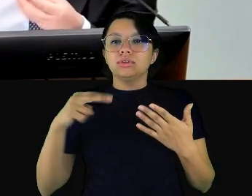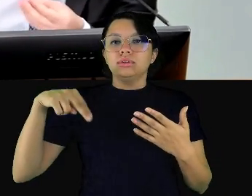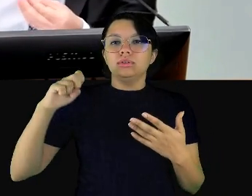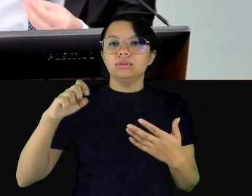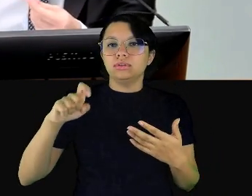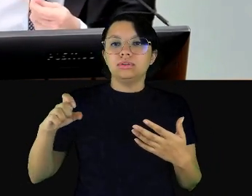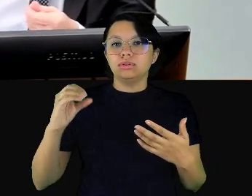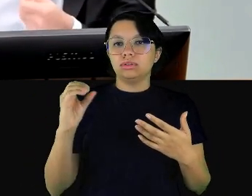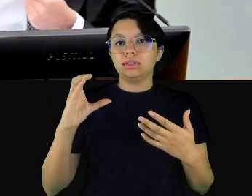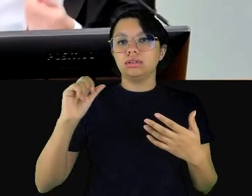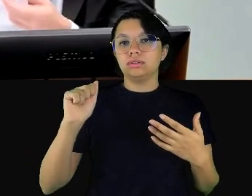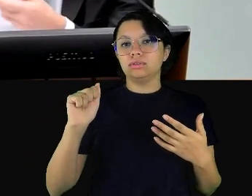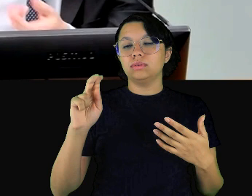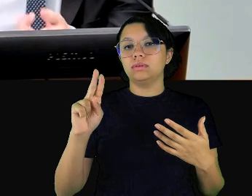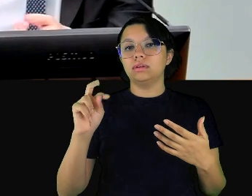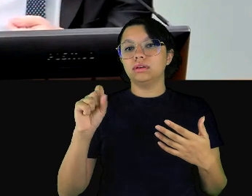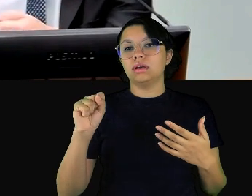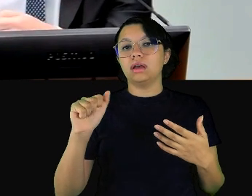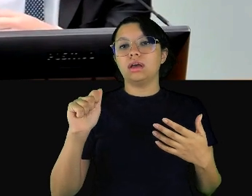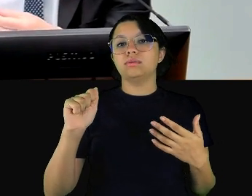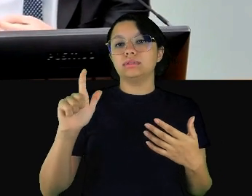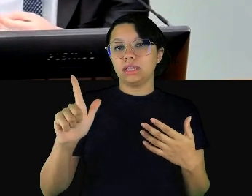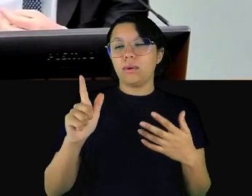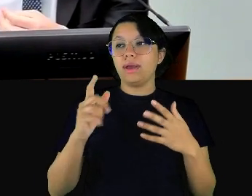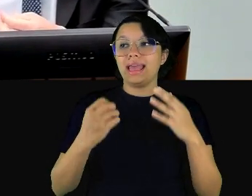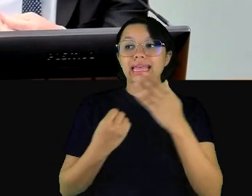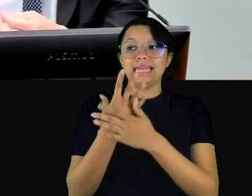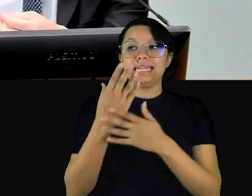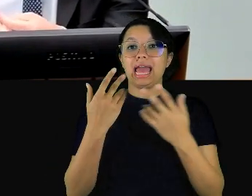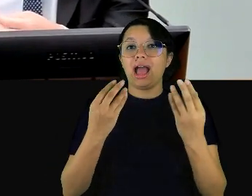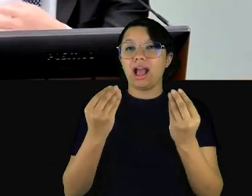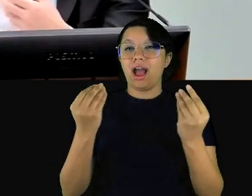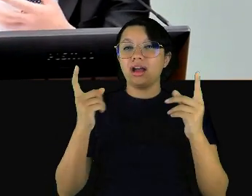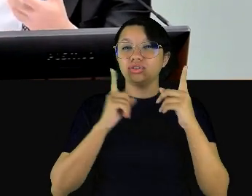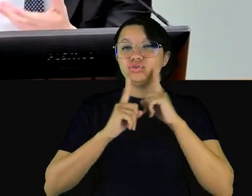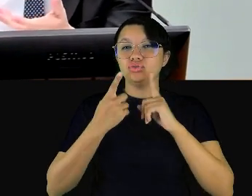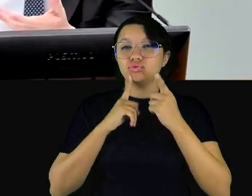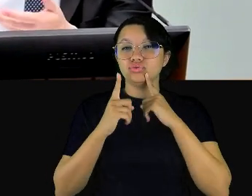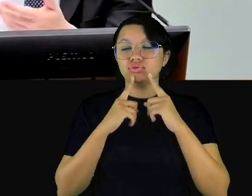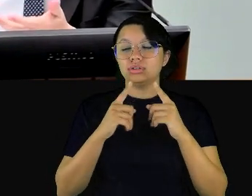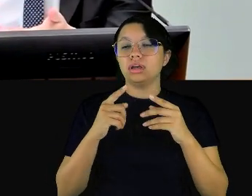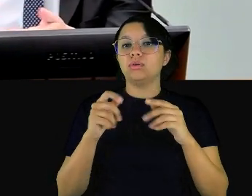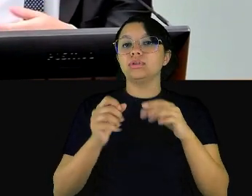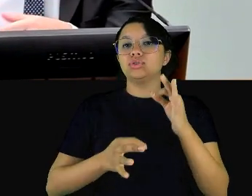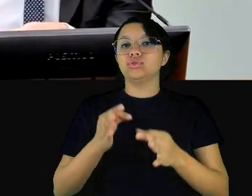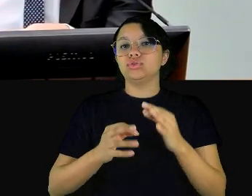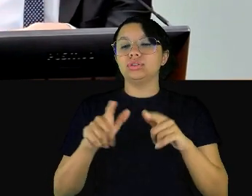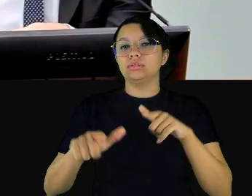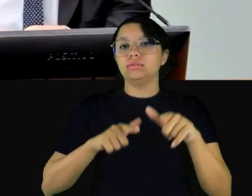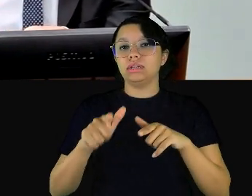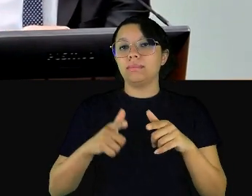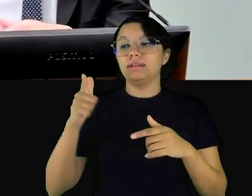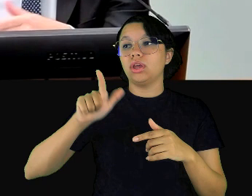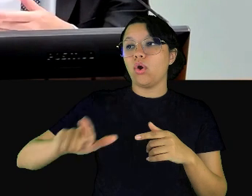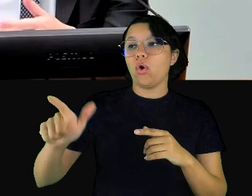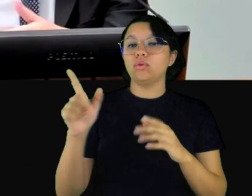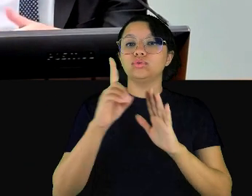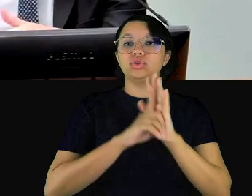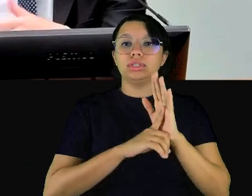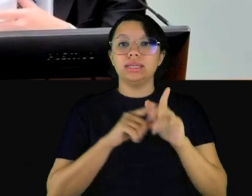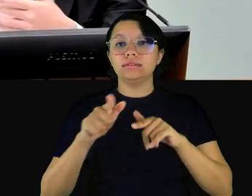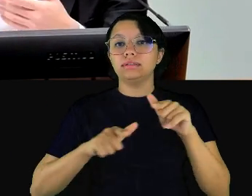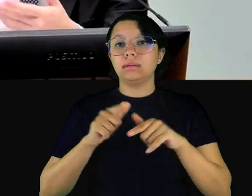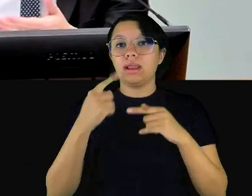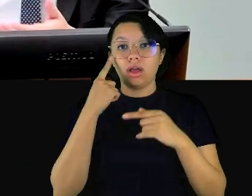causal, e aí é que cria-se a grande discussão, como eu disse na Justiça do Trabalho, outros direitos trabalhistas que são previstos. Por